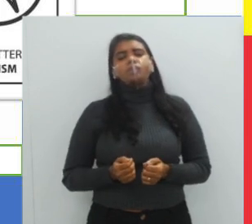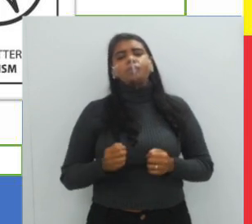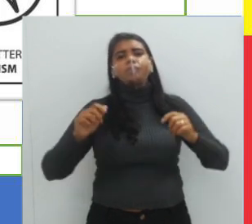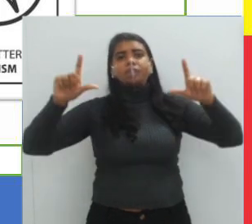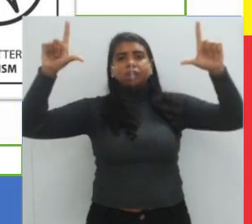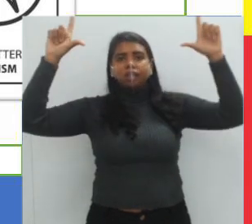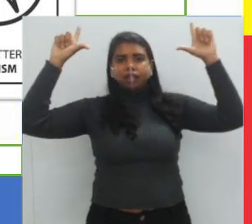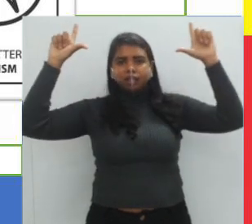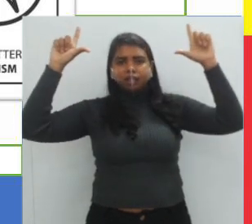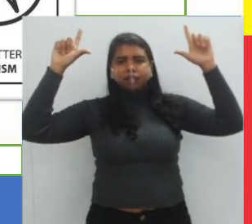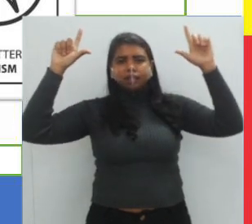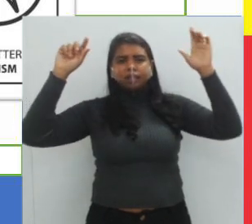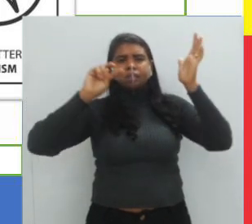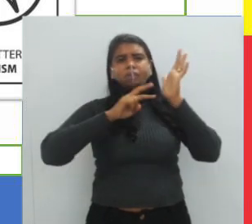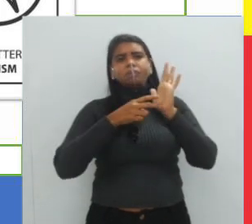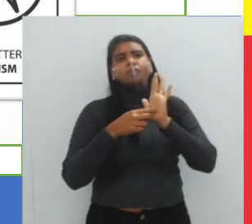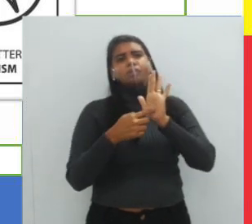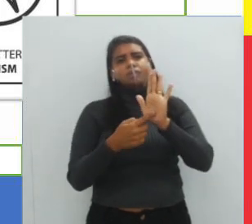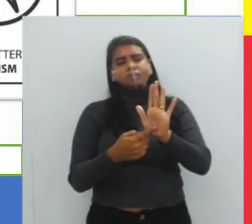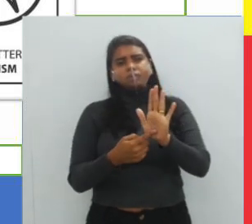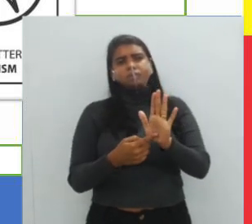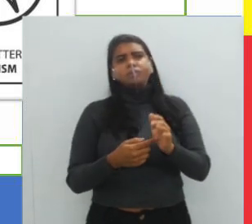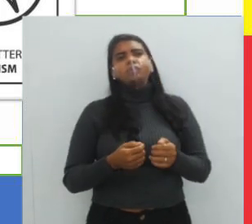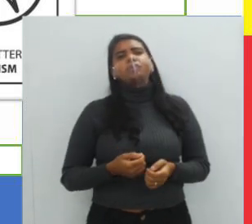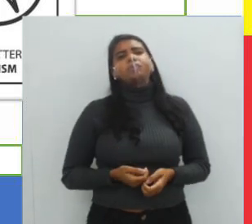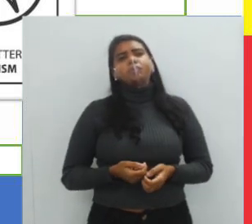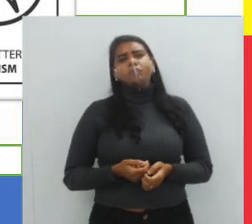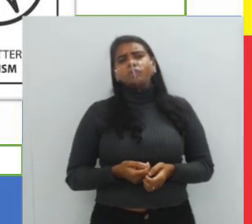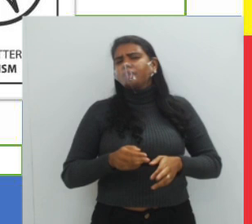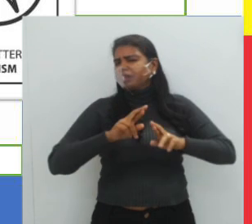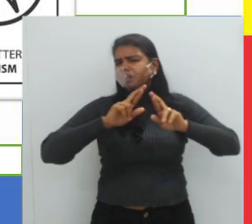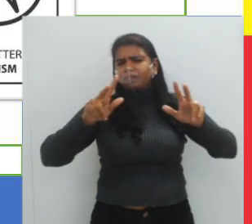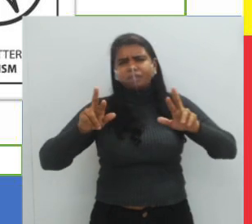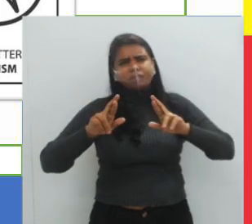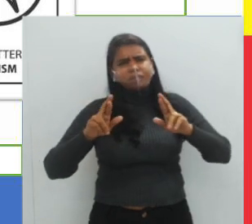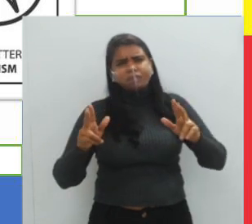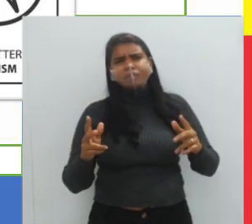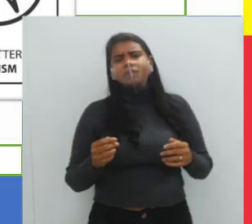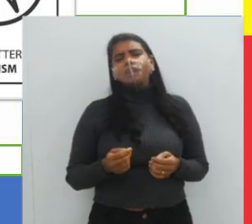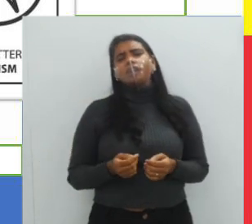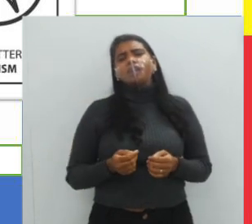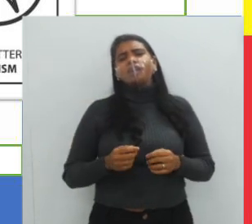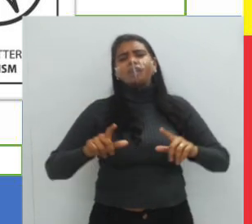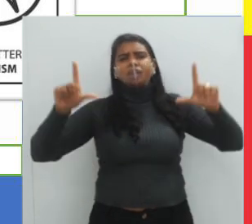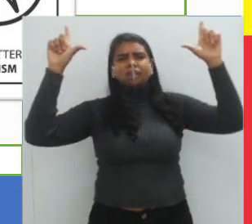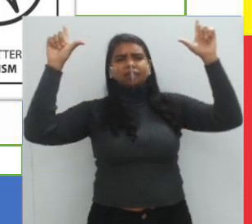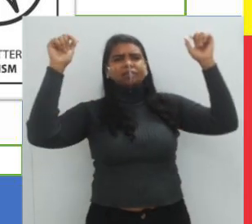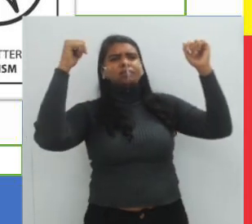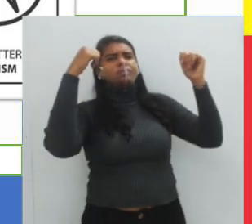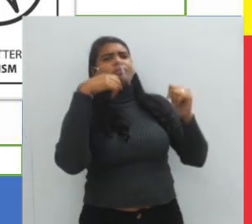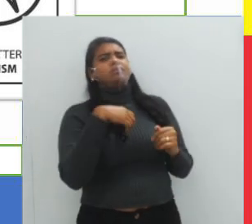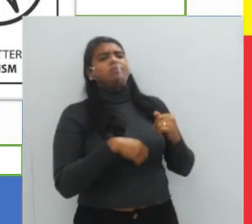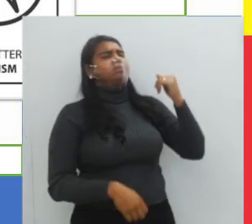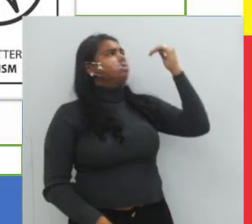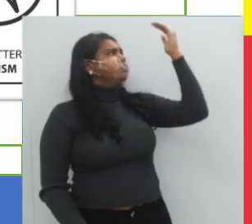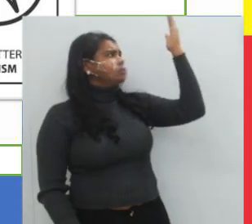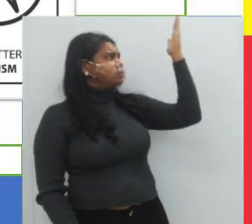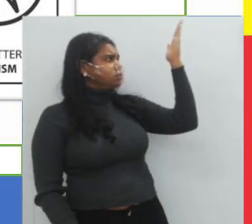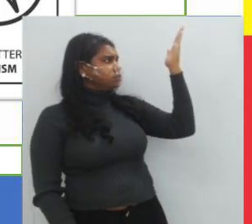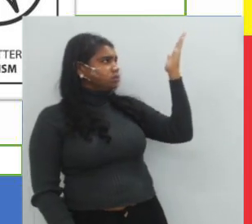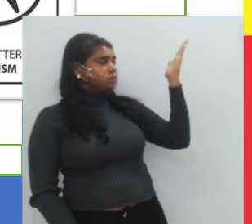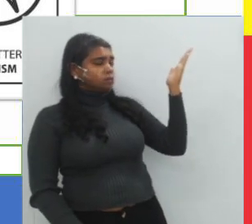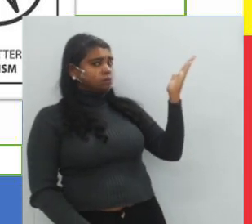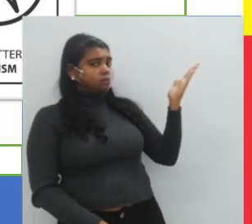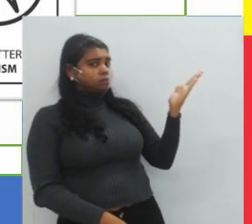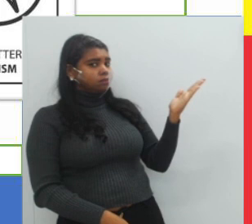algumas religiões bem significativas. Então, repito, nós temos cristianismo, nós temos o budismo, nós temos o símbolo do Islã, do